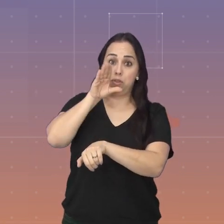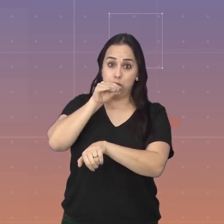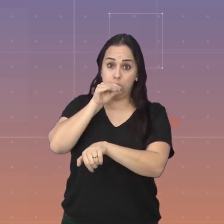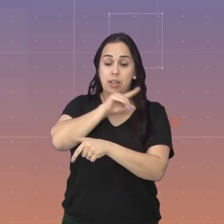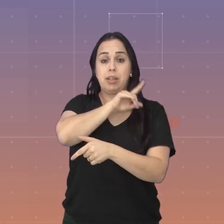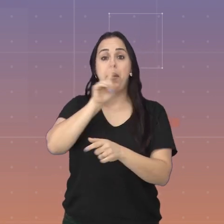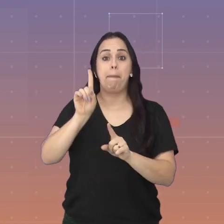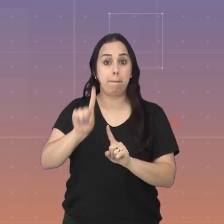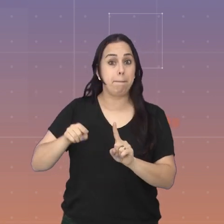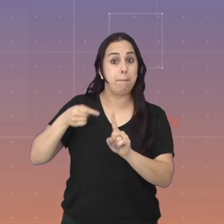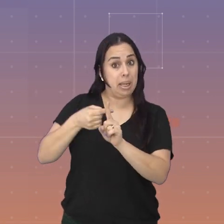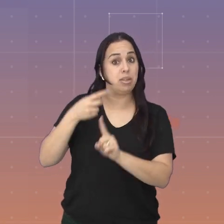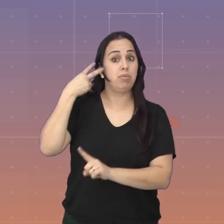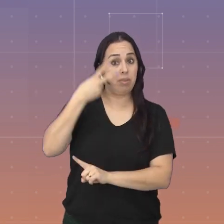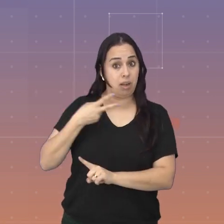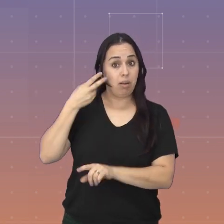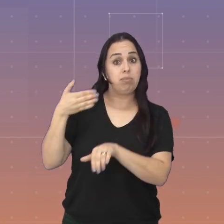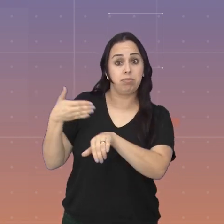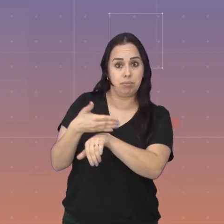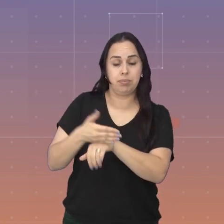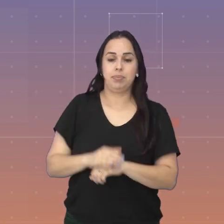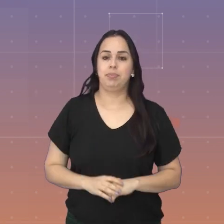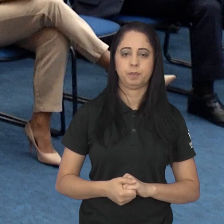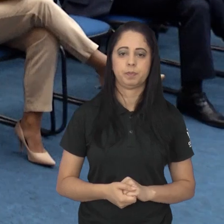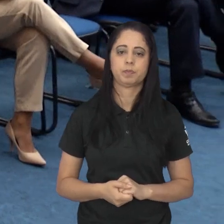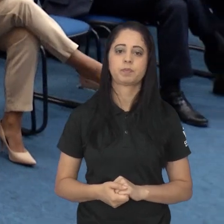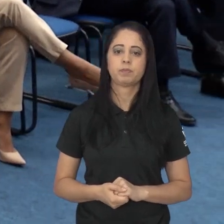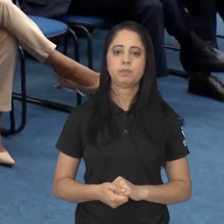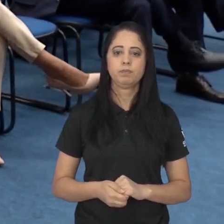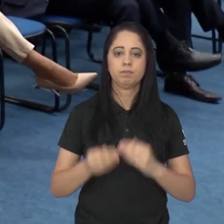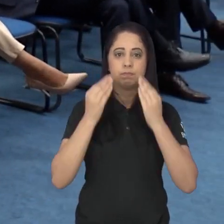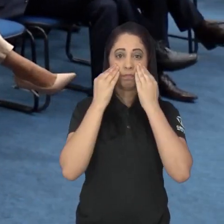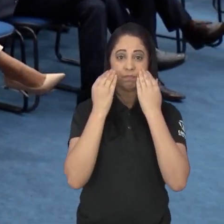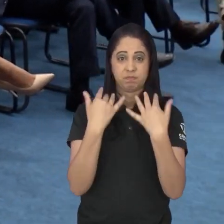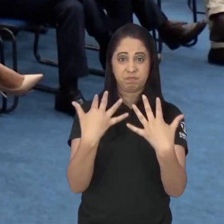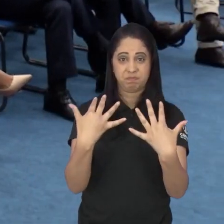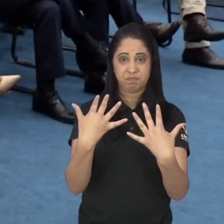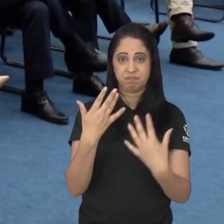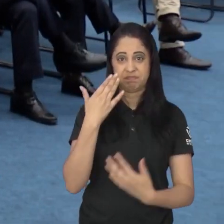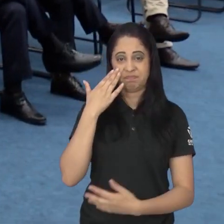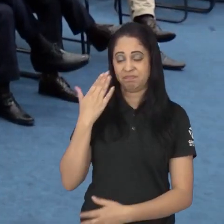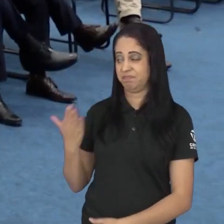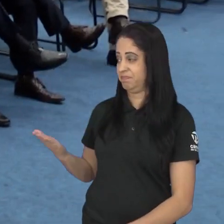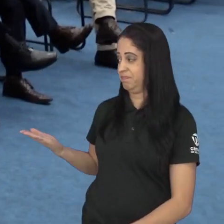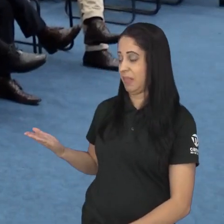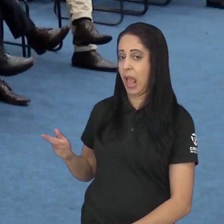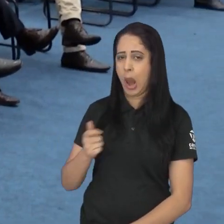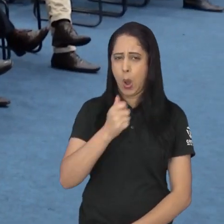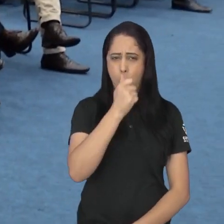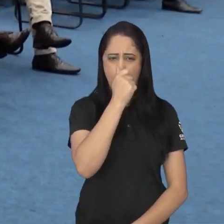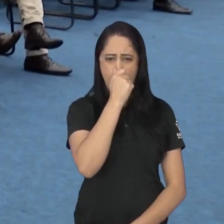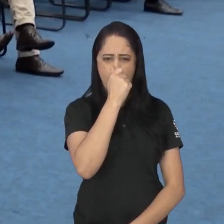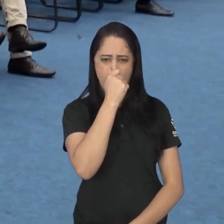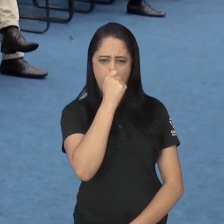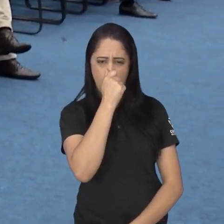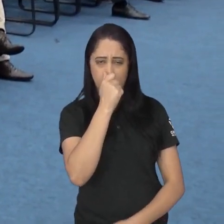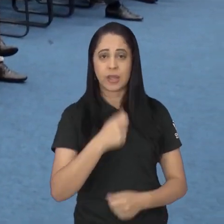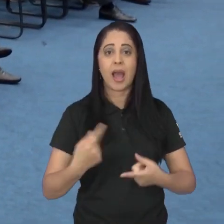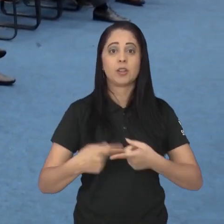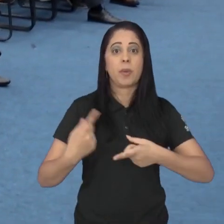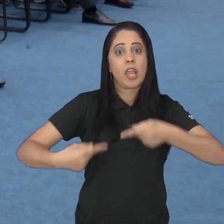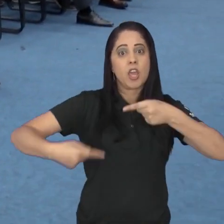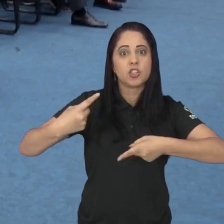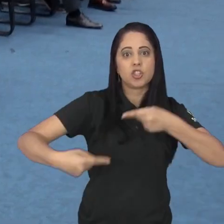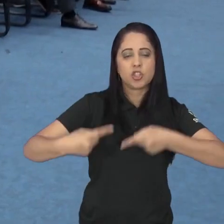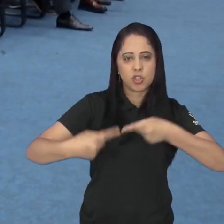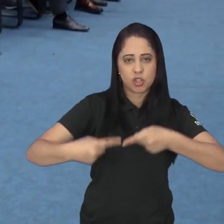dos 3 poderes, incluindo os vereadores. Plenário cheio para debater um assunto que envolve o funcionamento de